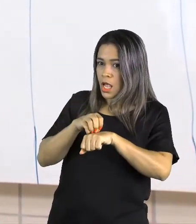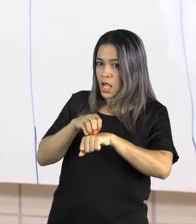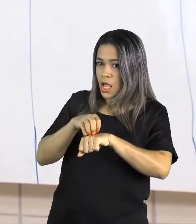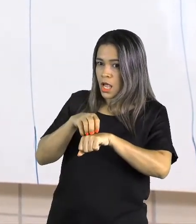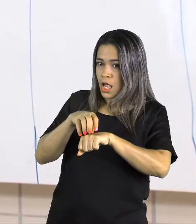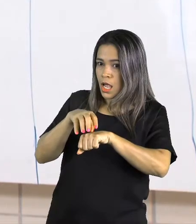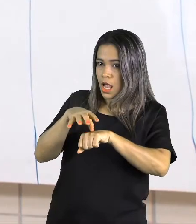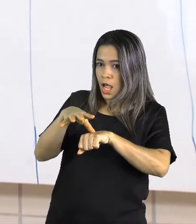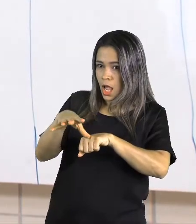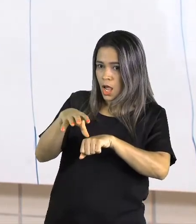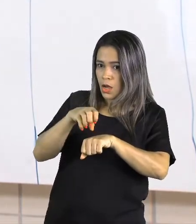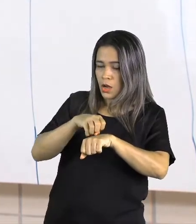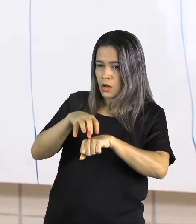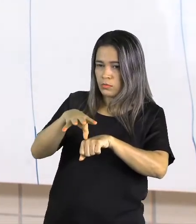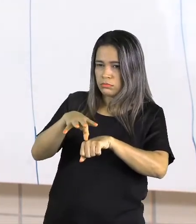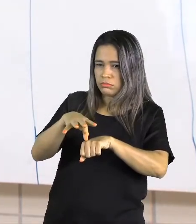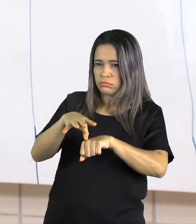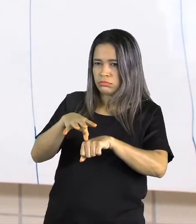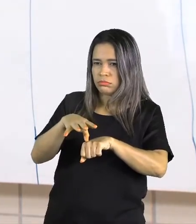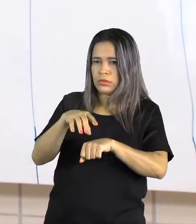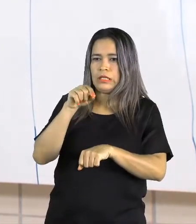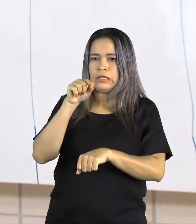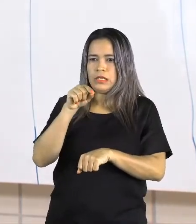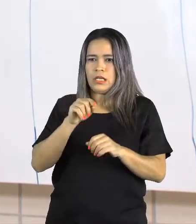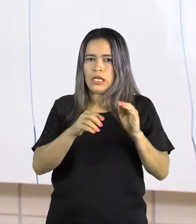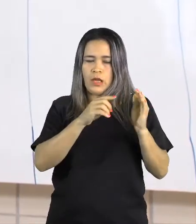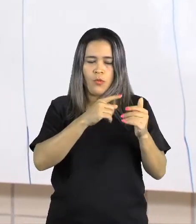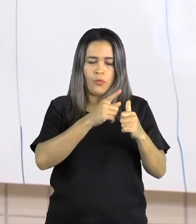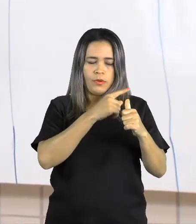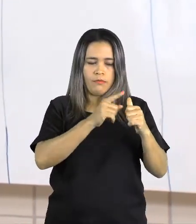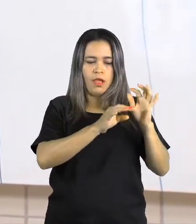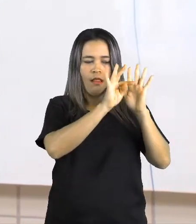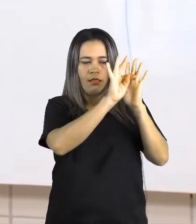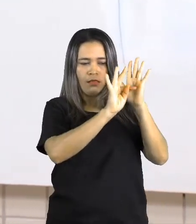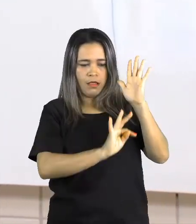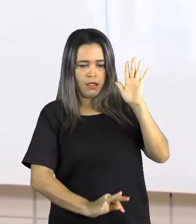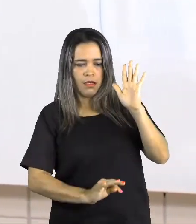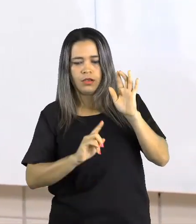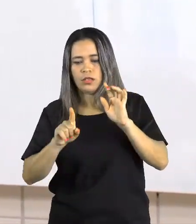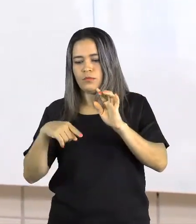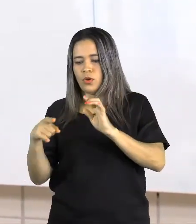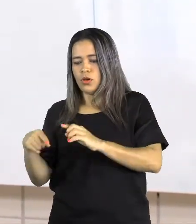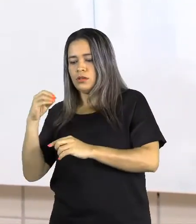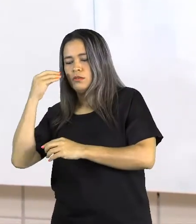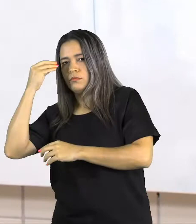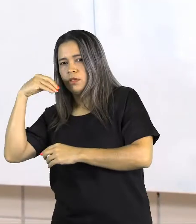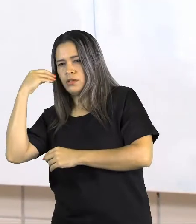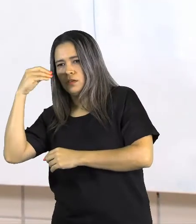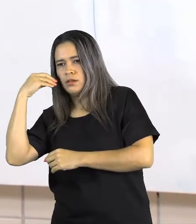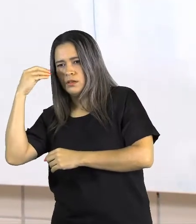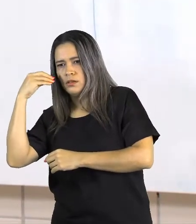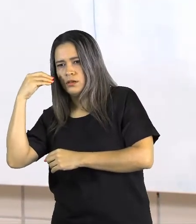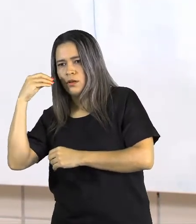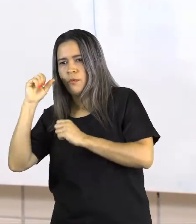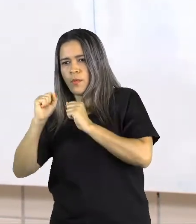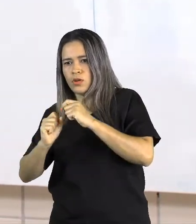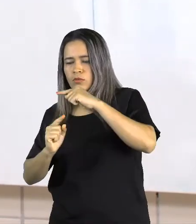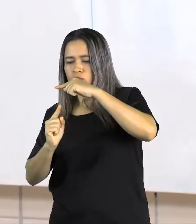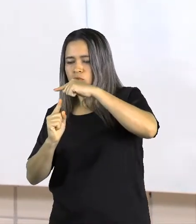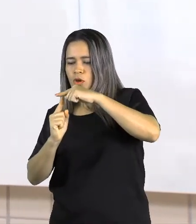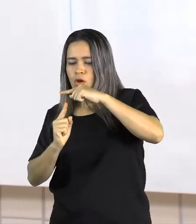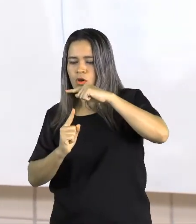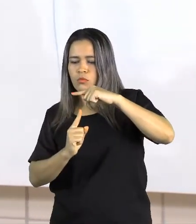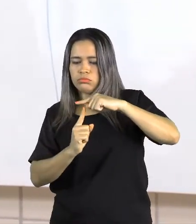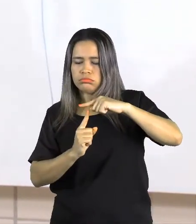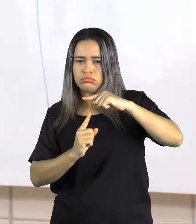vem em forma de texto, tá? Relato de experiência pode vir em forma de tópicos, tá